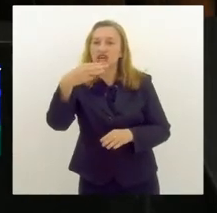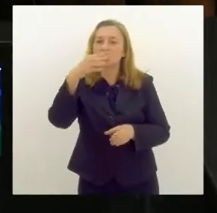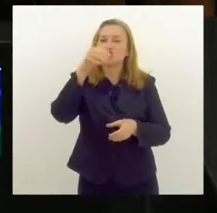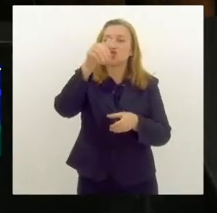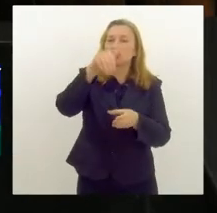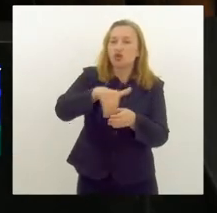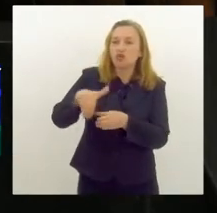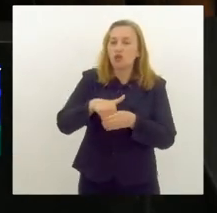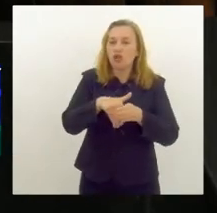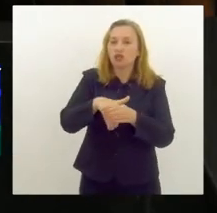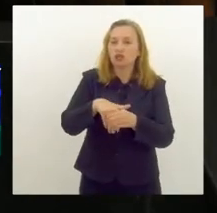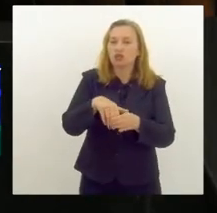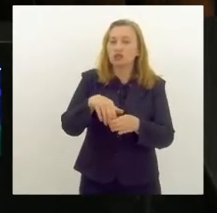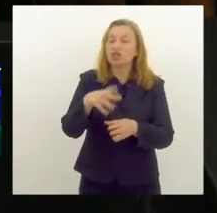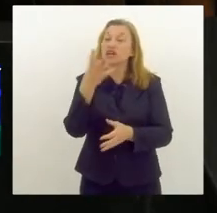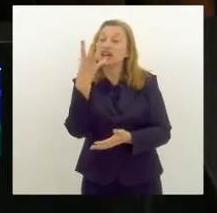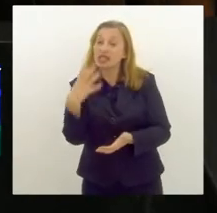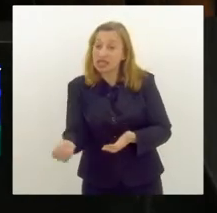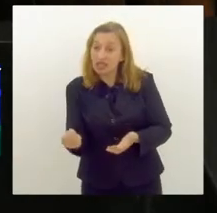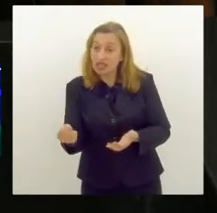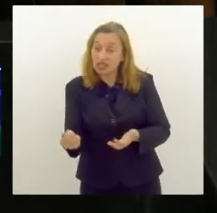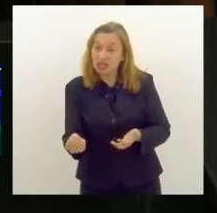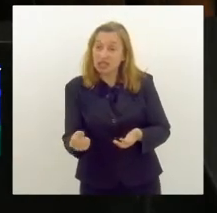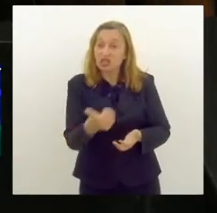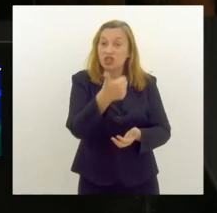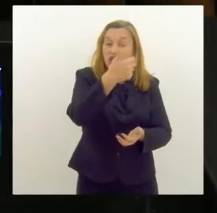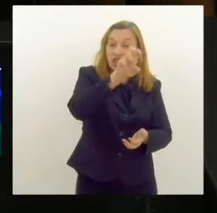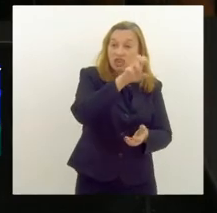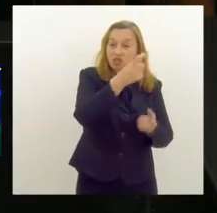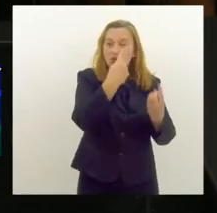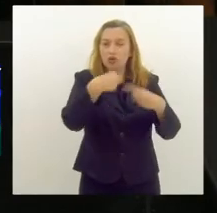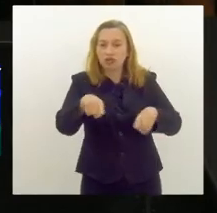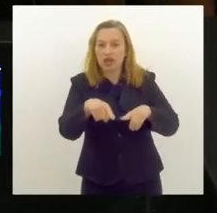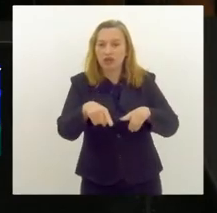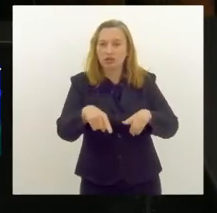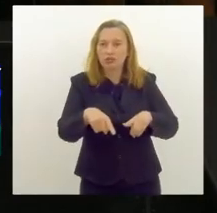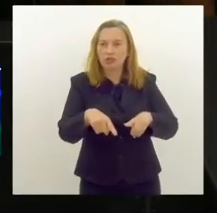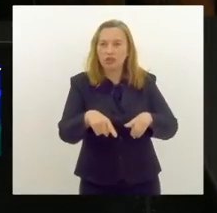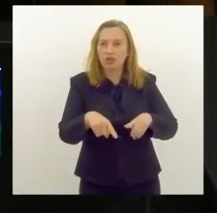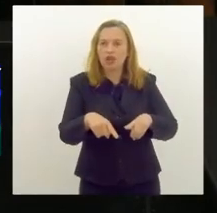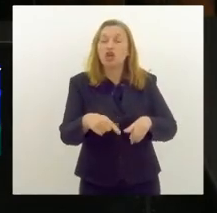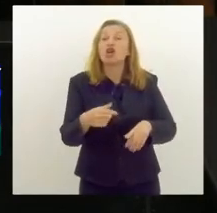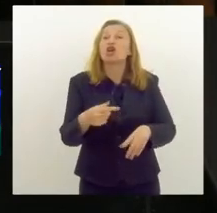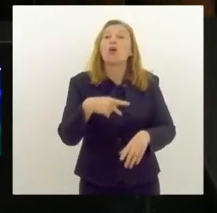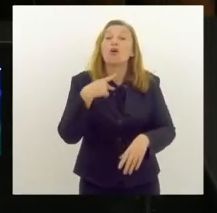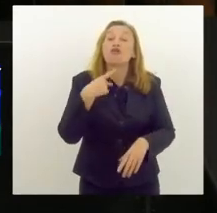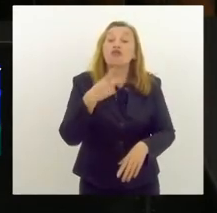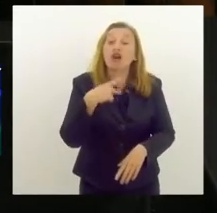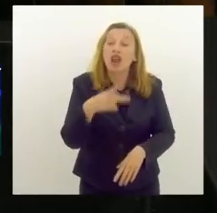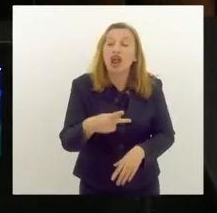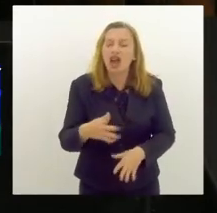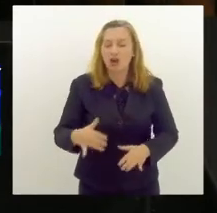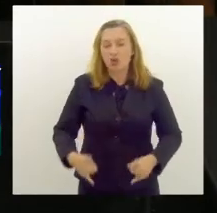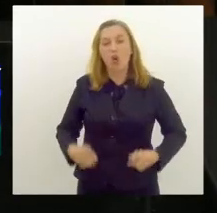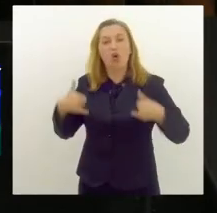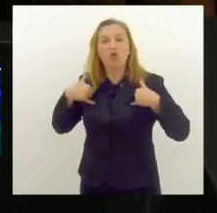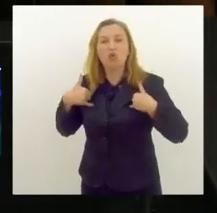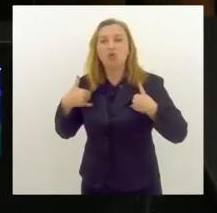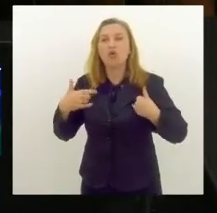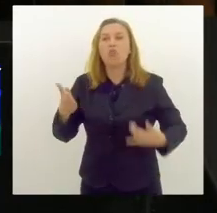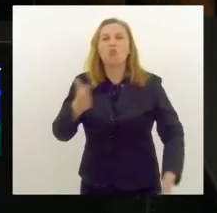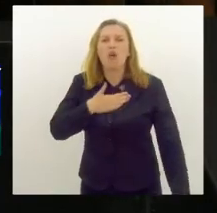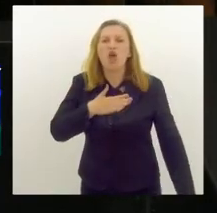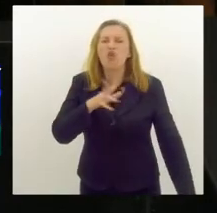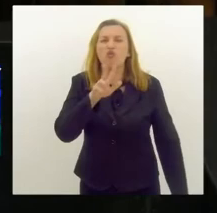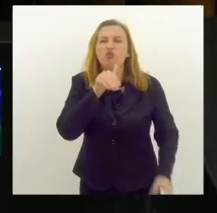a favor, com 15 contrários. E o que eu posso dizer é que, com muito orgulho, o